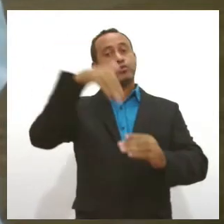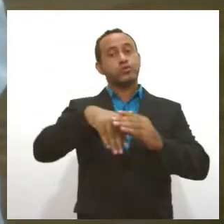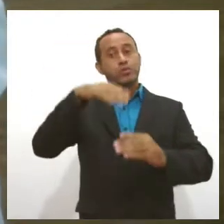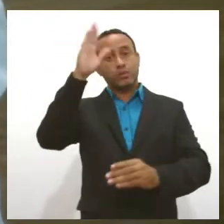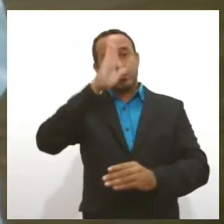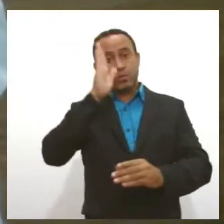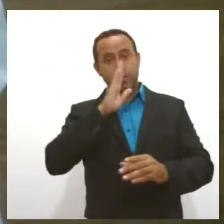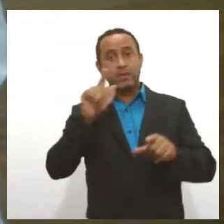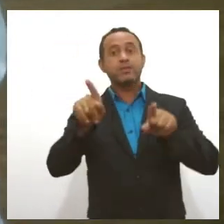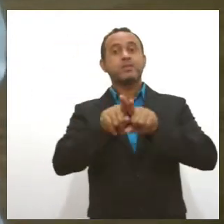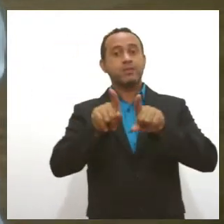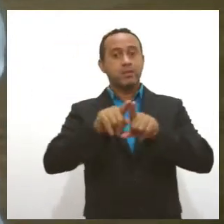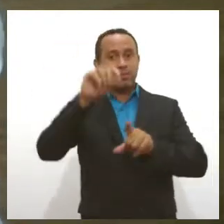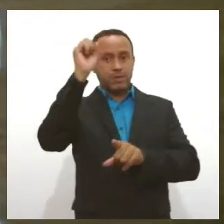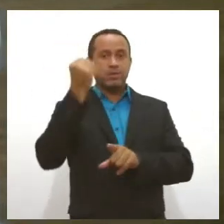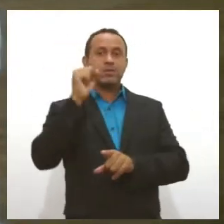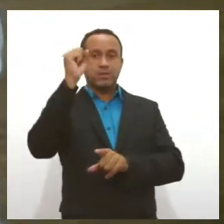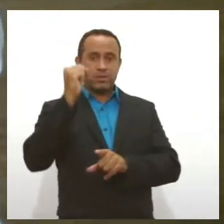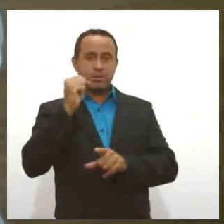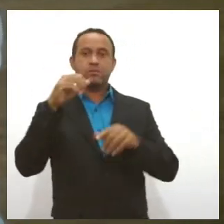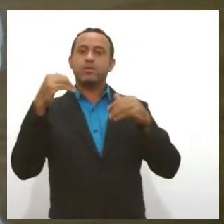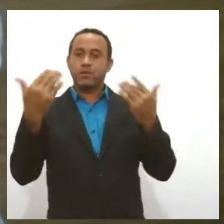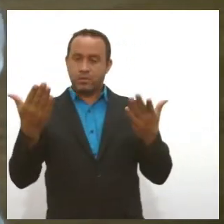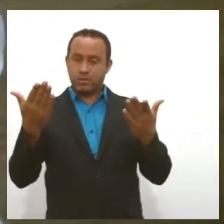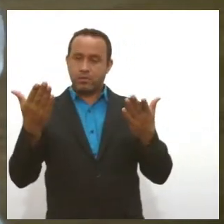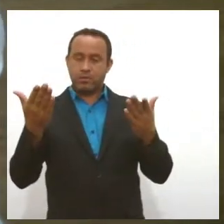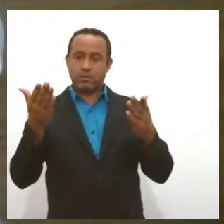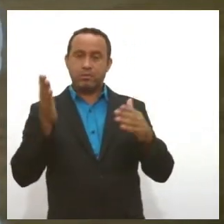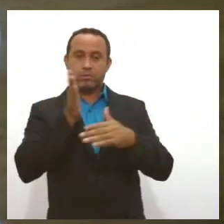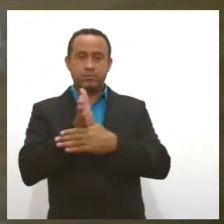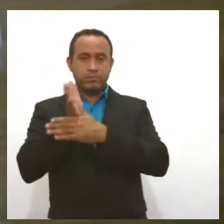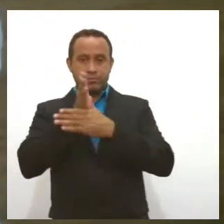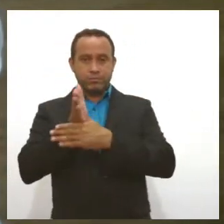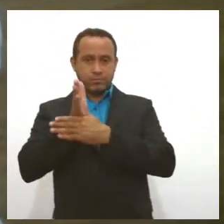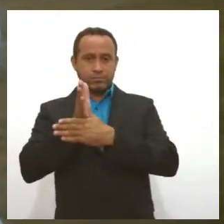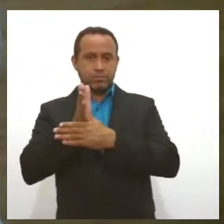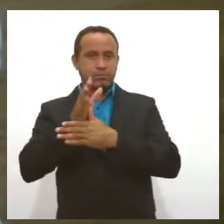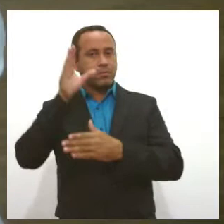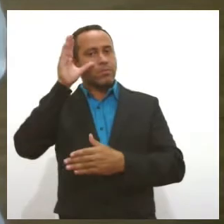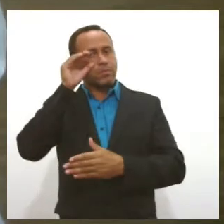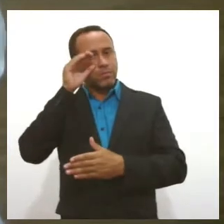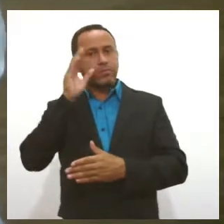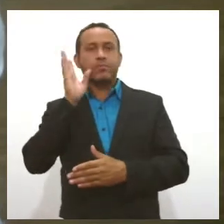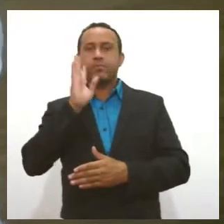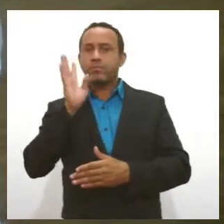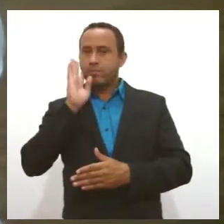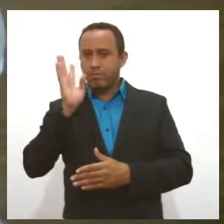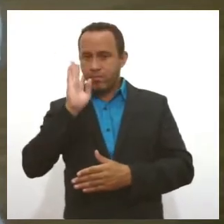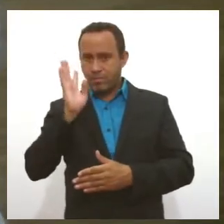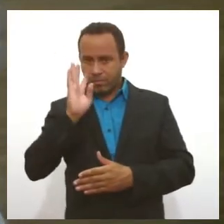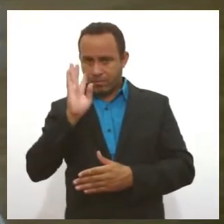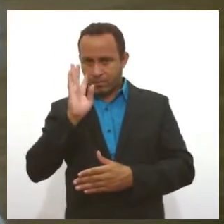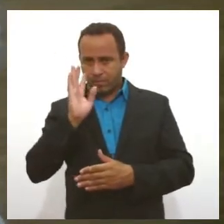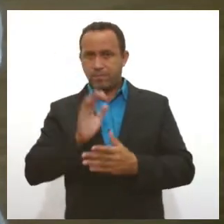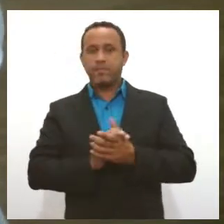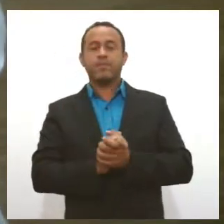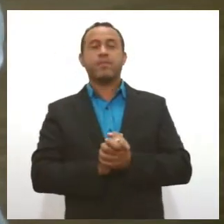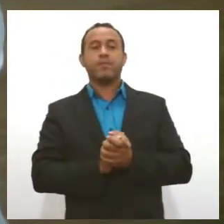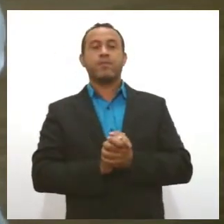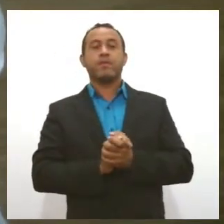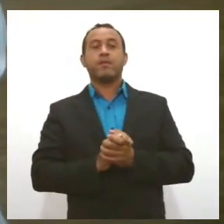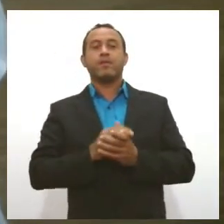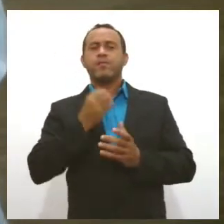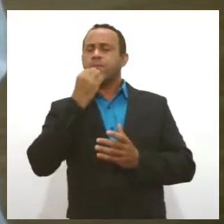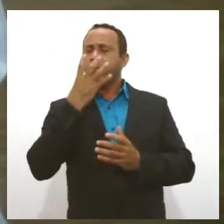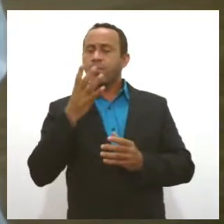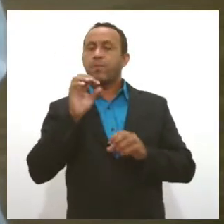e também de Sergipe. Então, essa série, ela é bastante curiosa, é uma série bastante